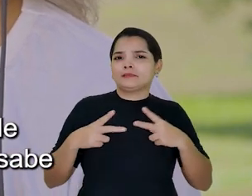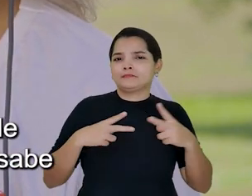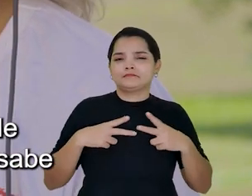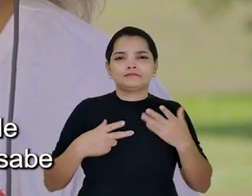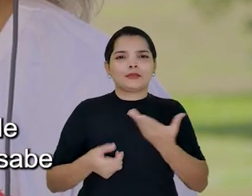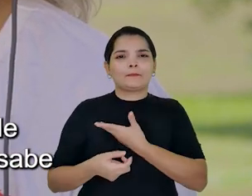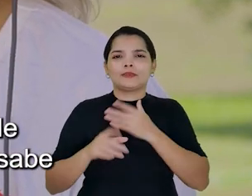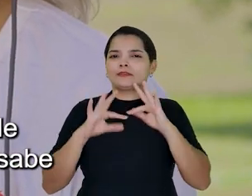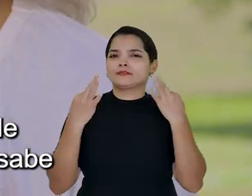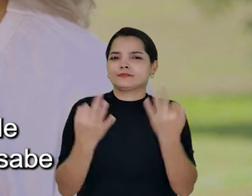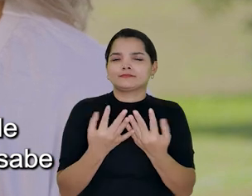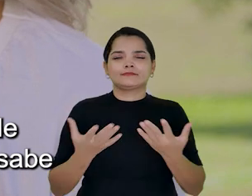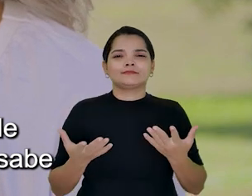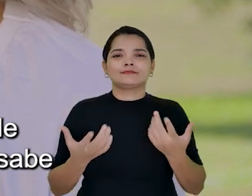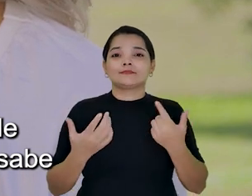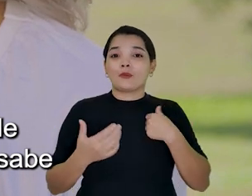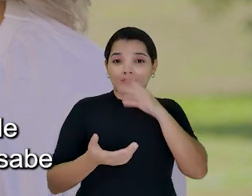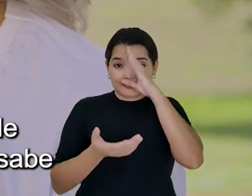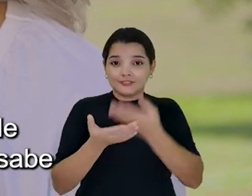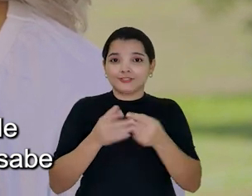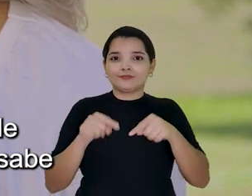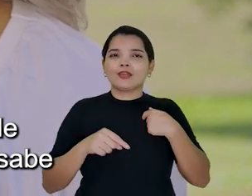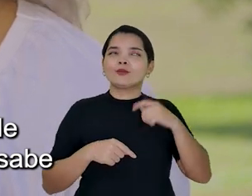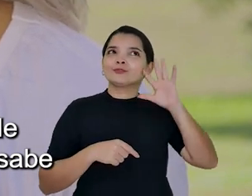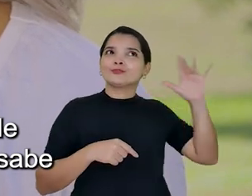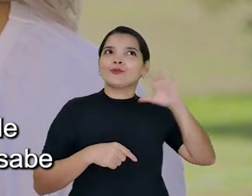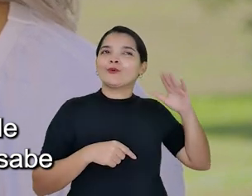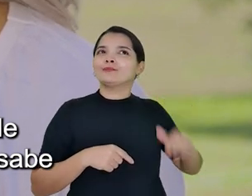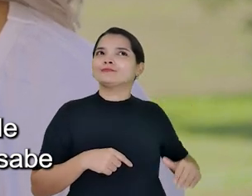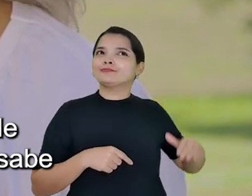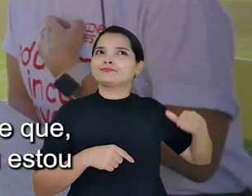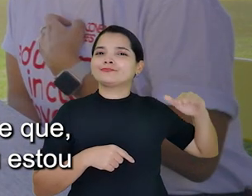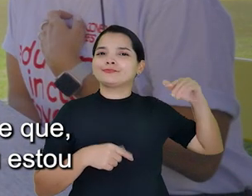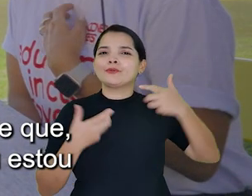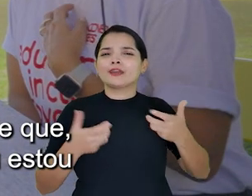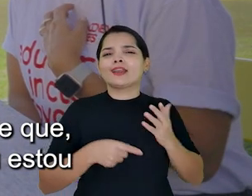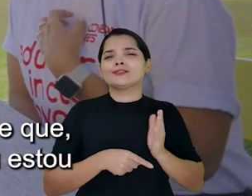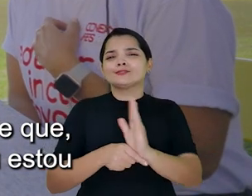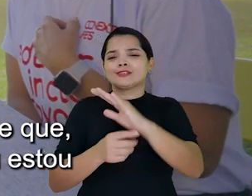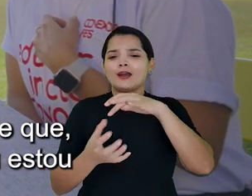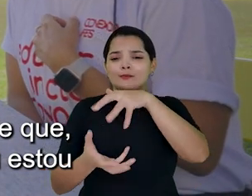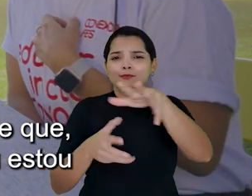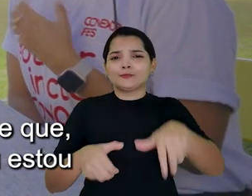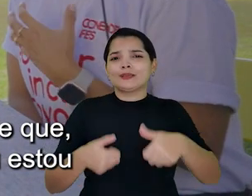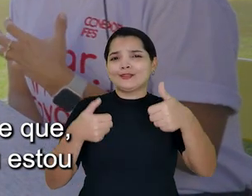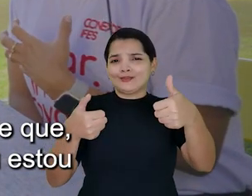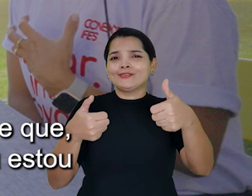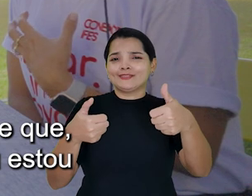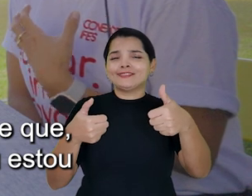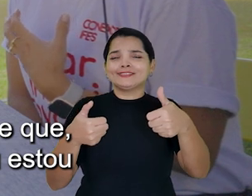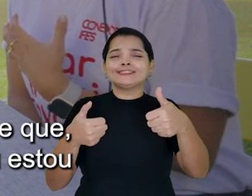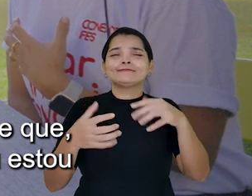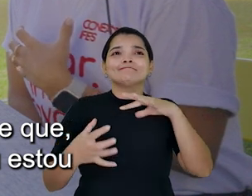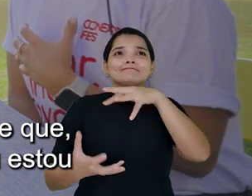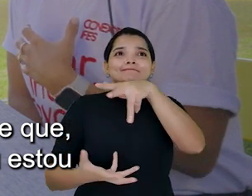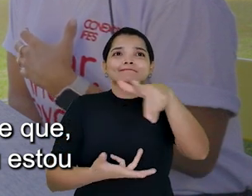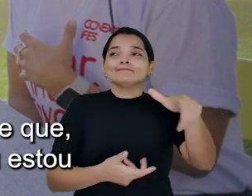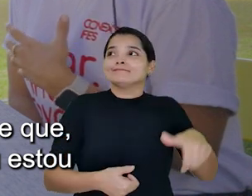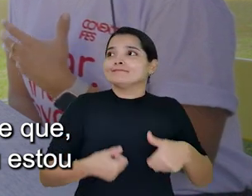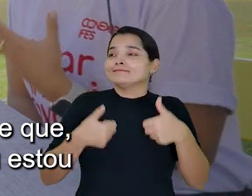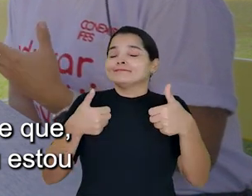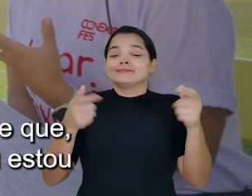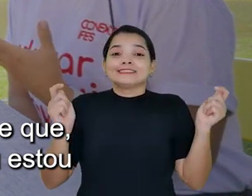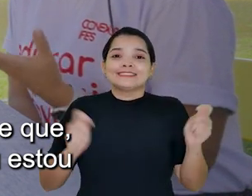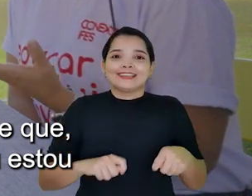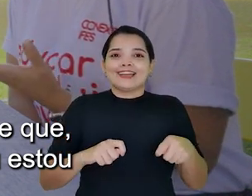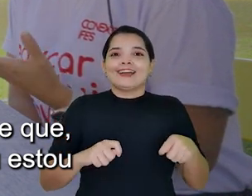acredito e e eu tenho um sonho de criança de contribuir para Mundo Melhor Sabe aquele sonho e hoje eu tenho essa certeza de que